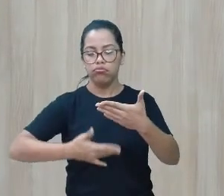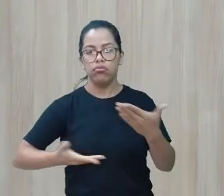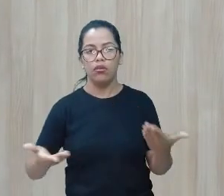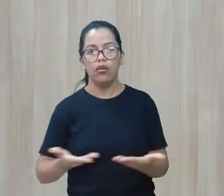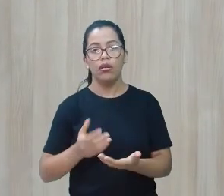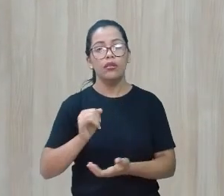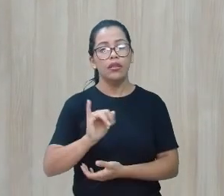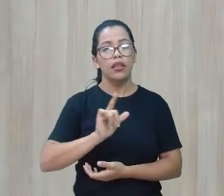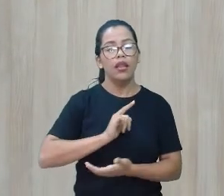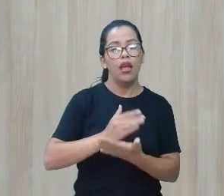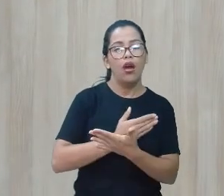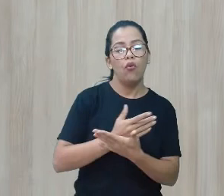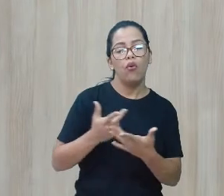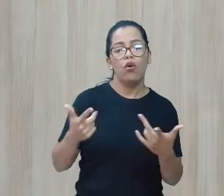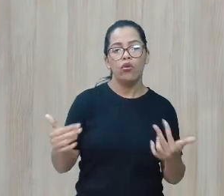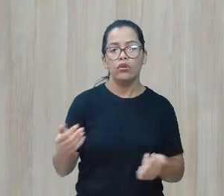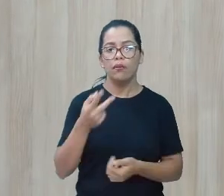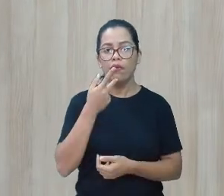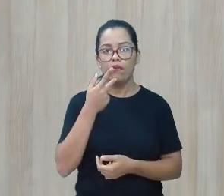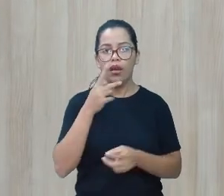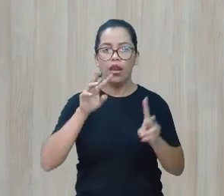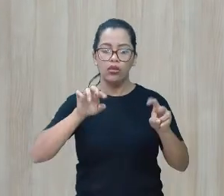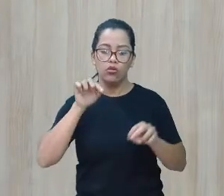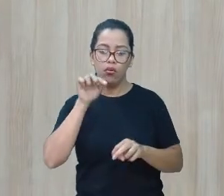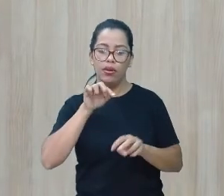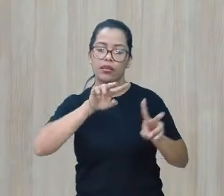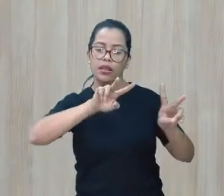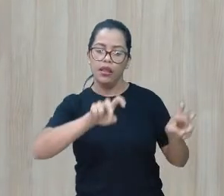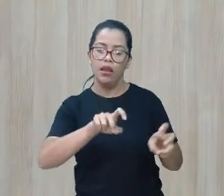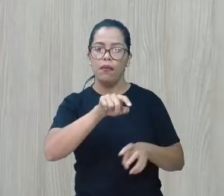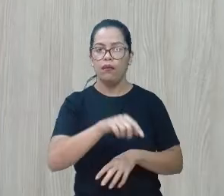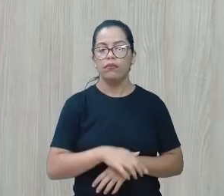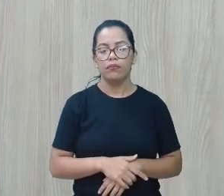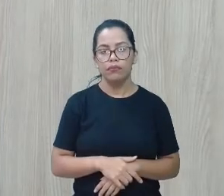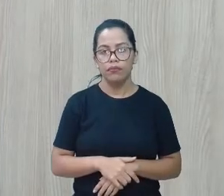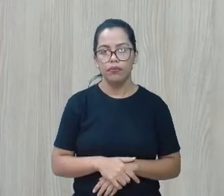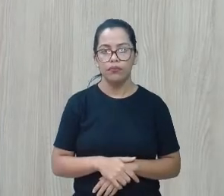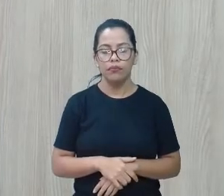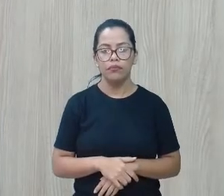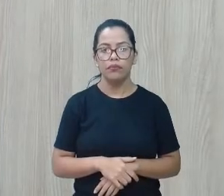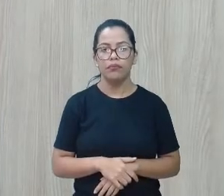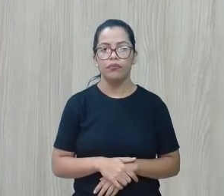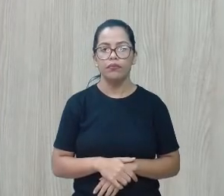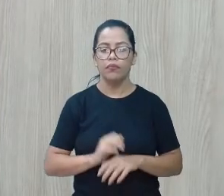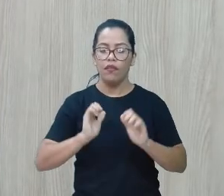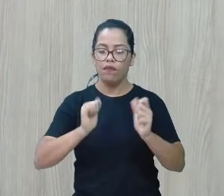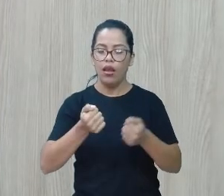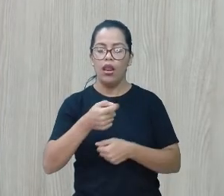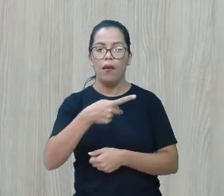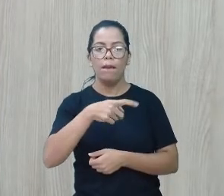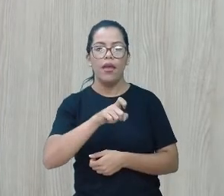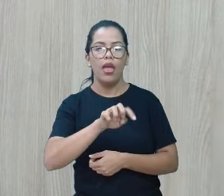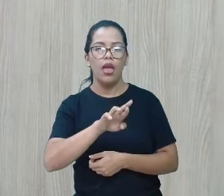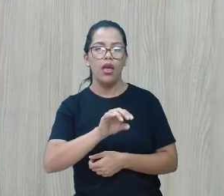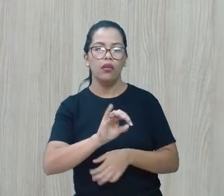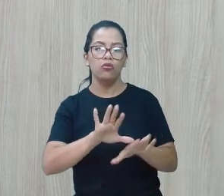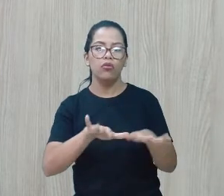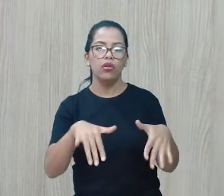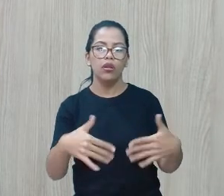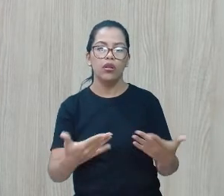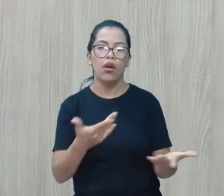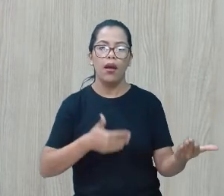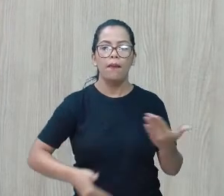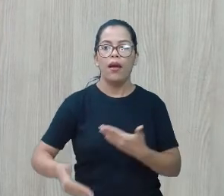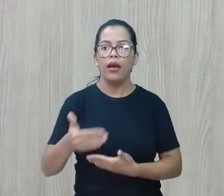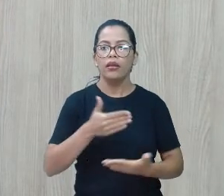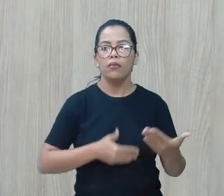se ele tem alguma observação para fazer em relação a essa temática. Valeu, Pedro. E, assim, a